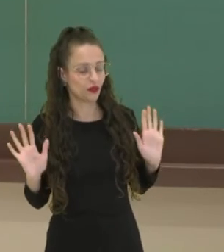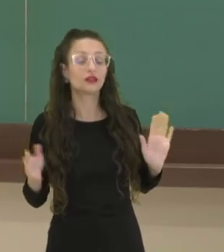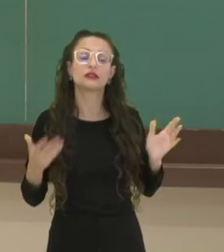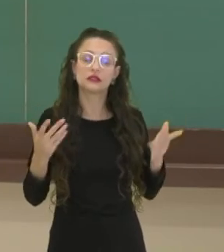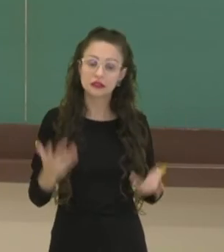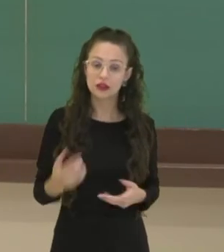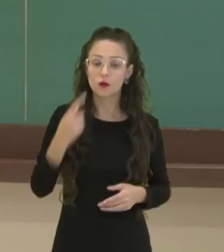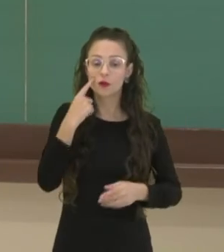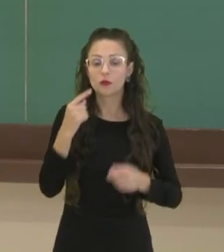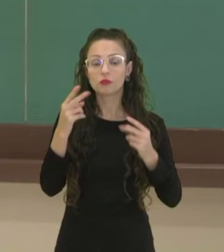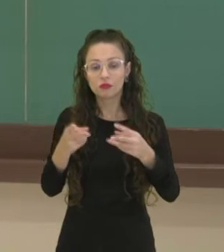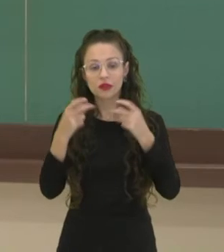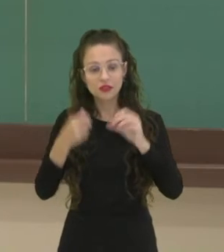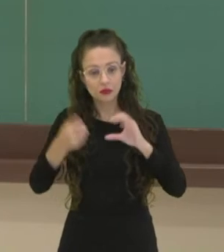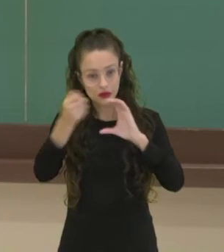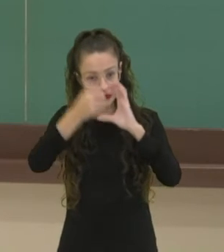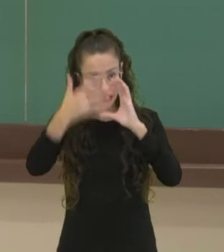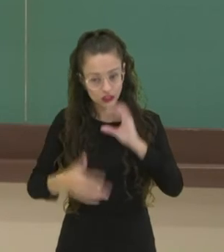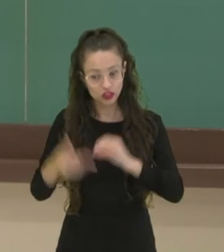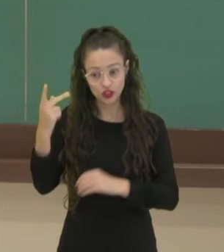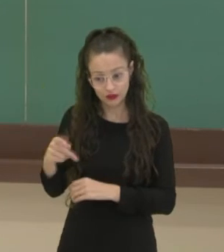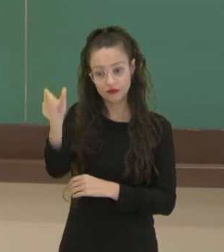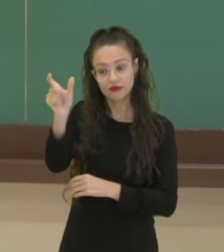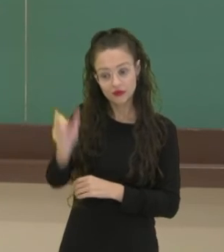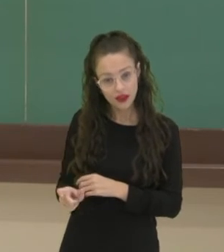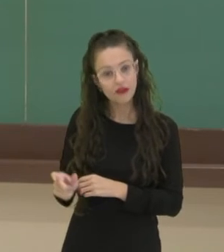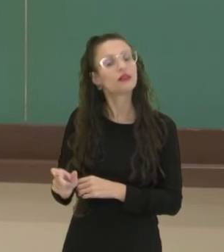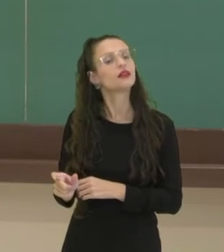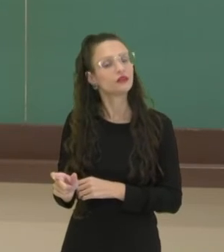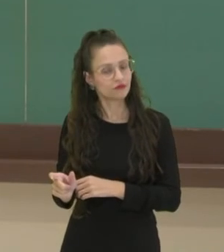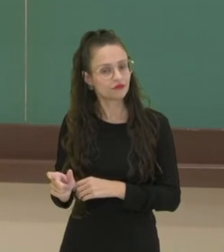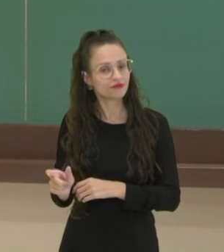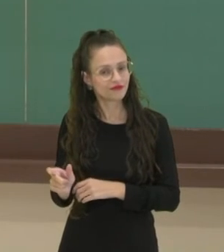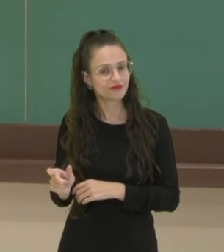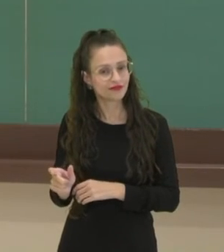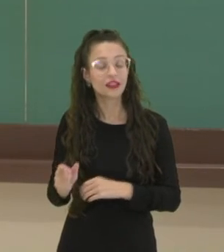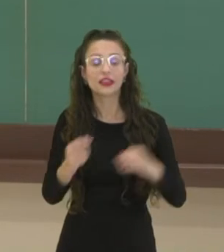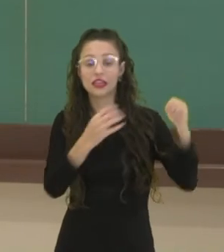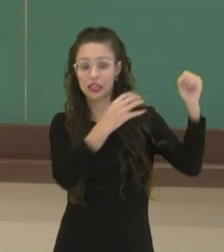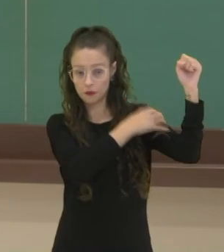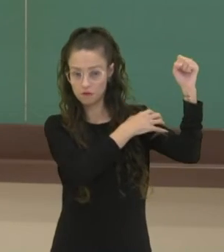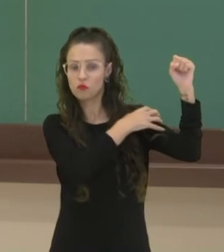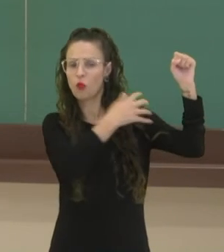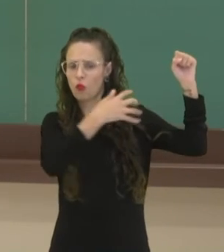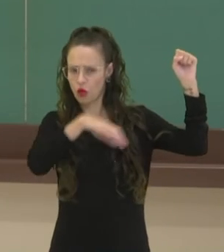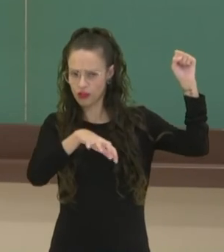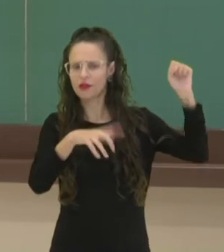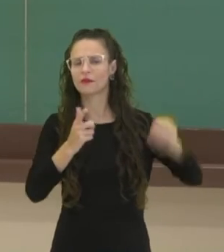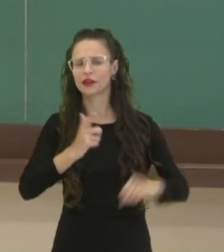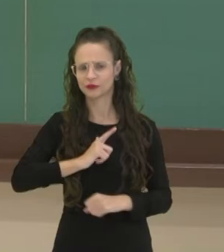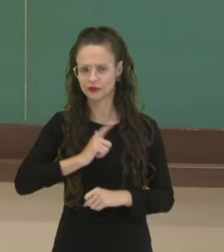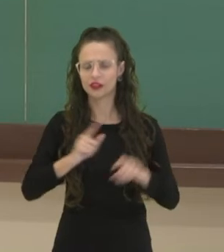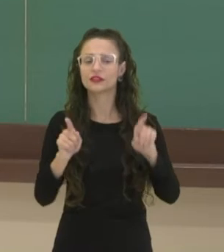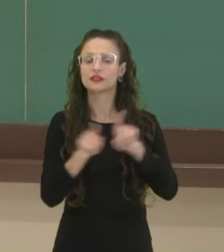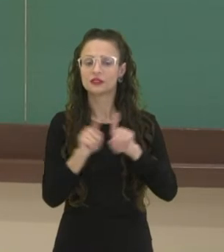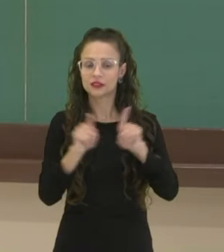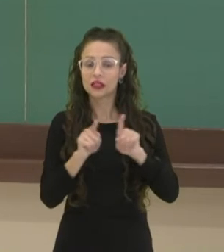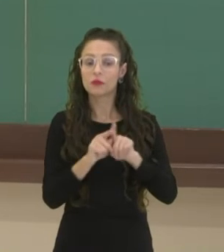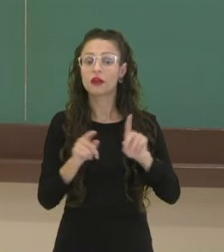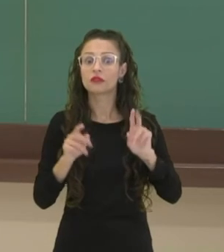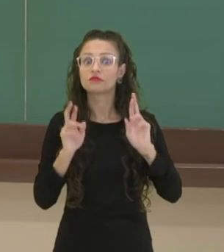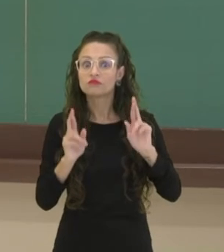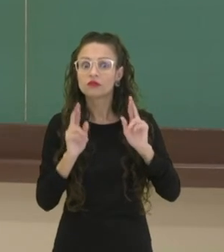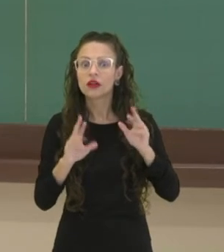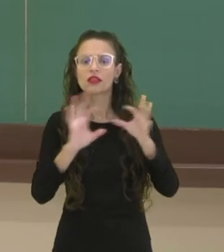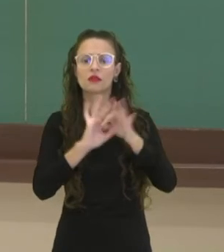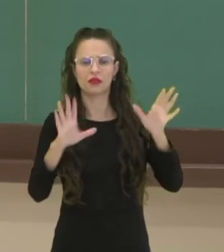que nessas características da princesa, além do empoderamento, né? Ela preza pela liberdade. Quando ela